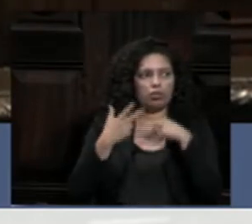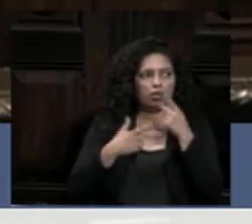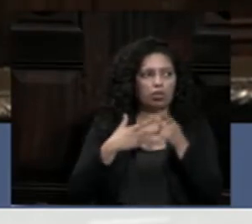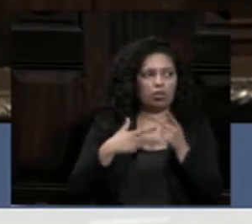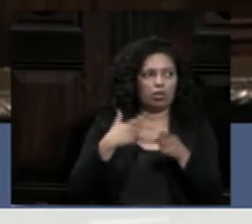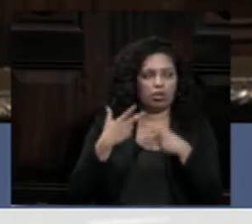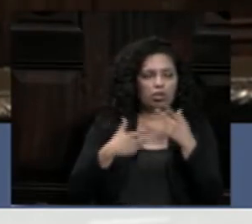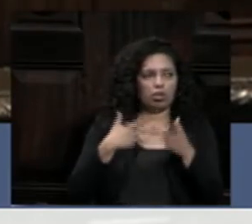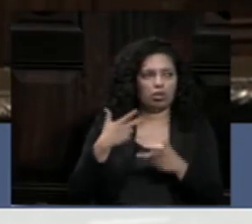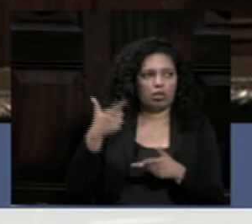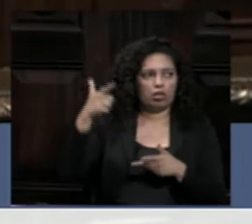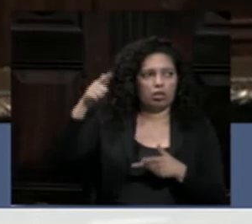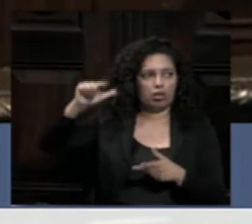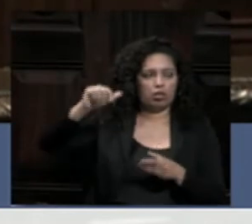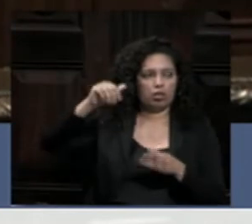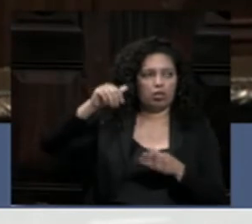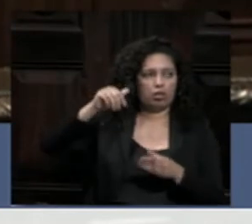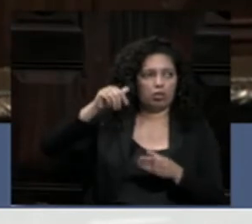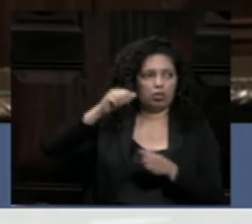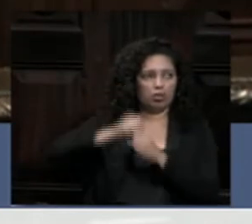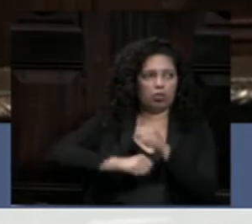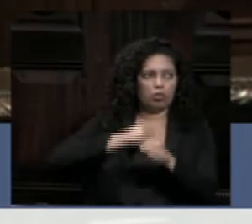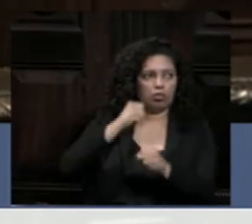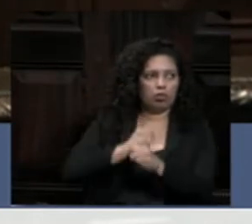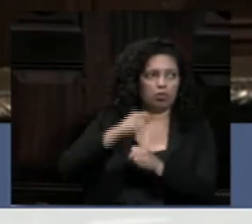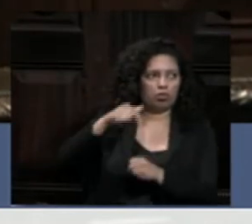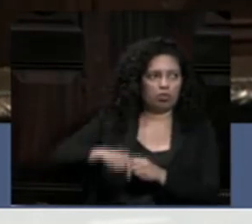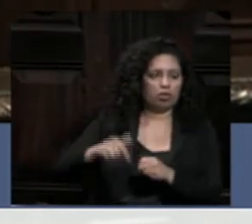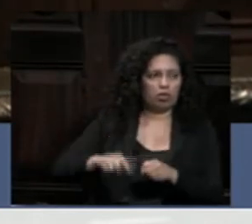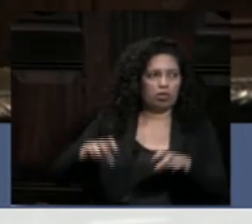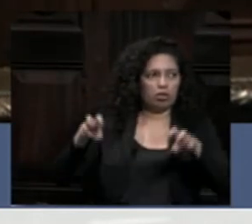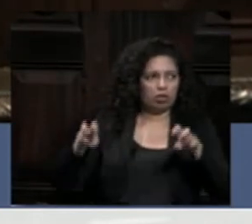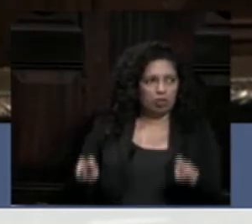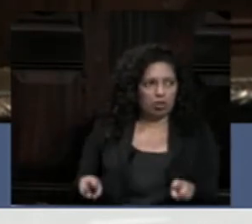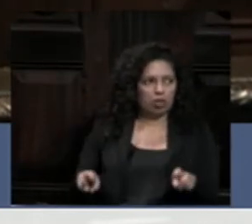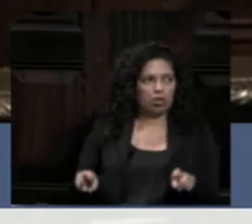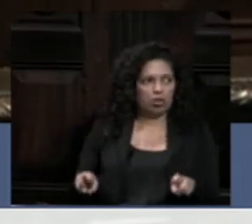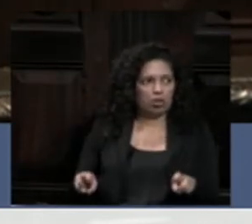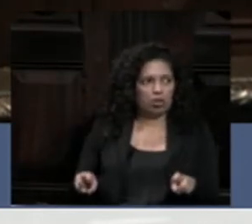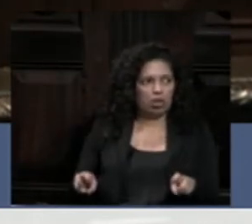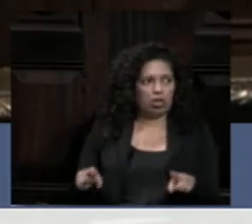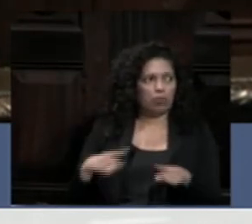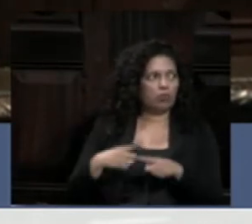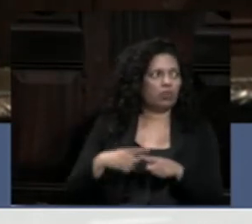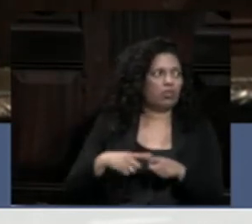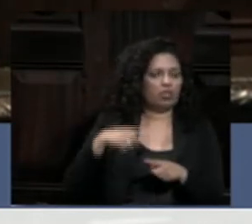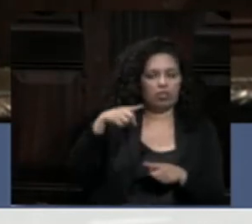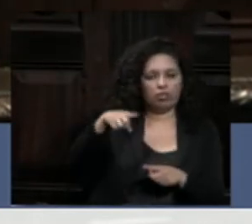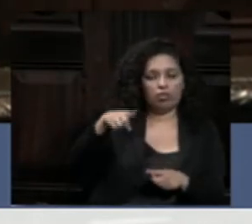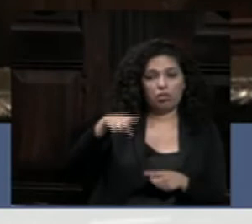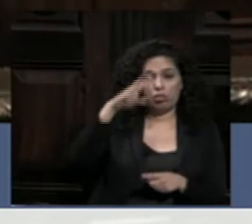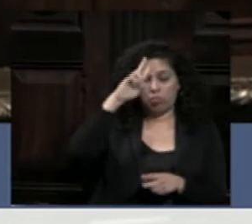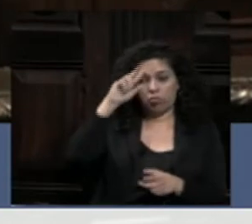legislatura, visto que o senhor resolveu nos abandonar.